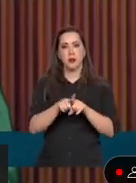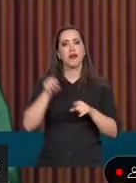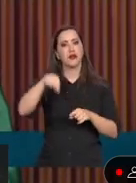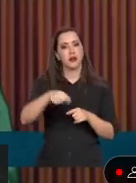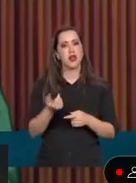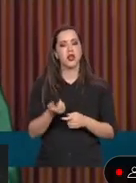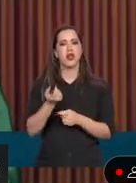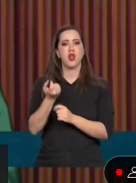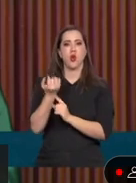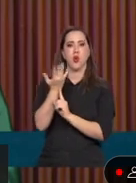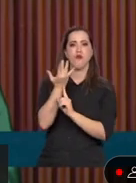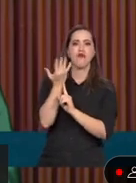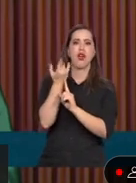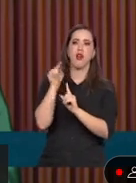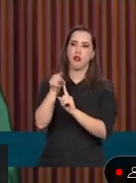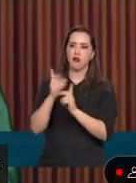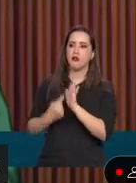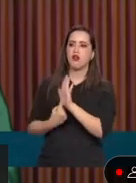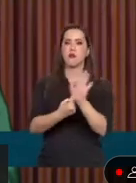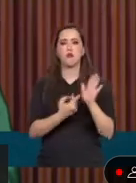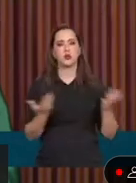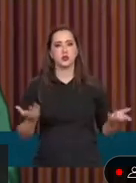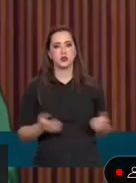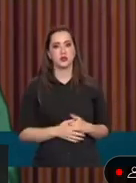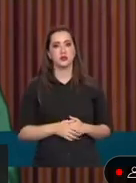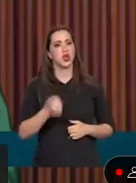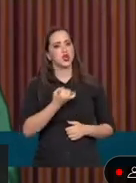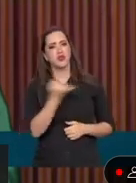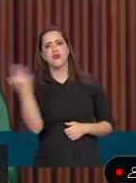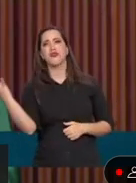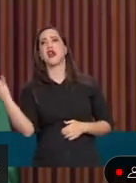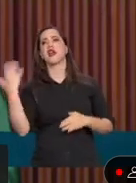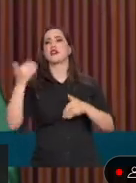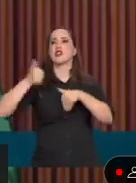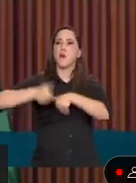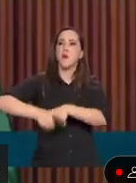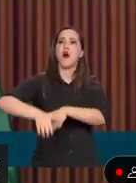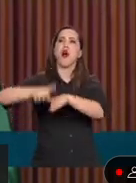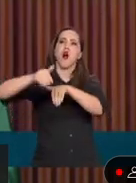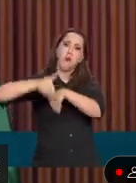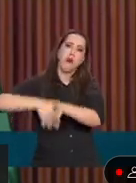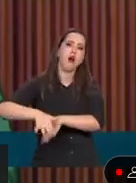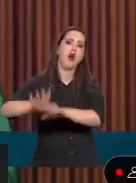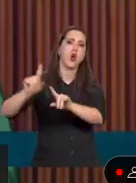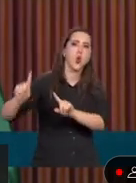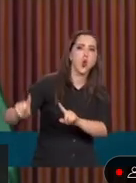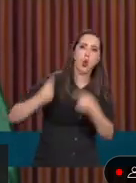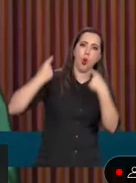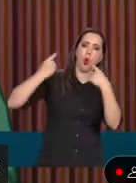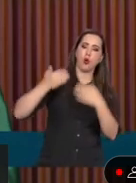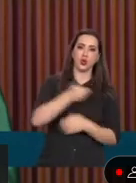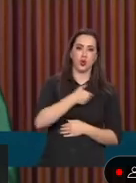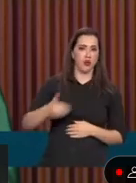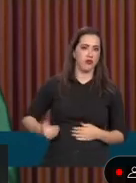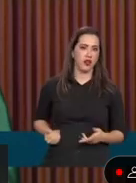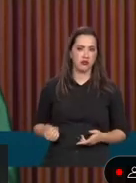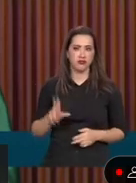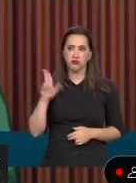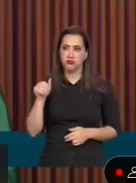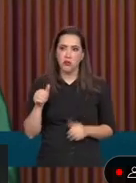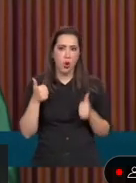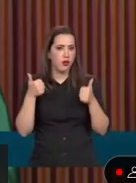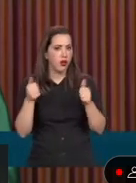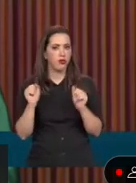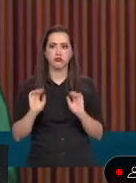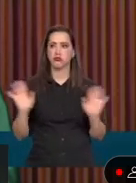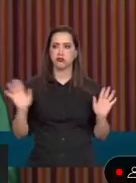Ministério? Quantas vezes nós tivemos aqui passeatas e mais passeatas contra o governo e nunca aconteceu nada?